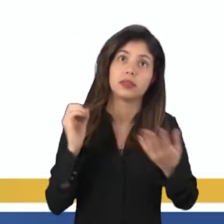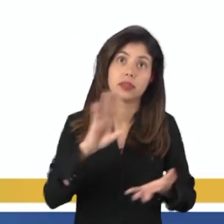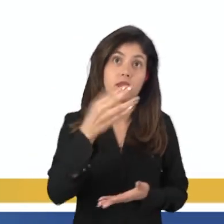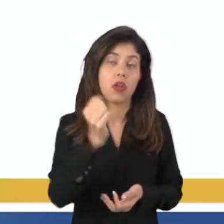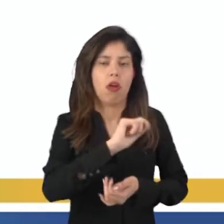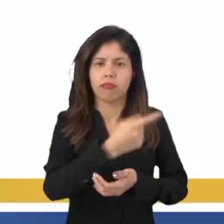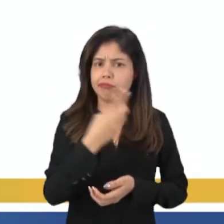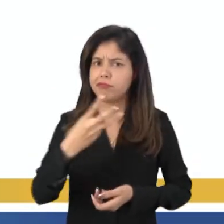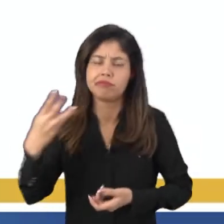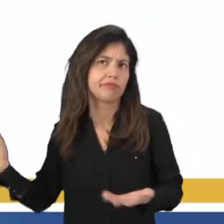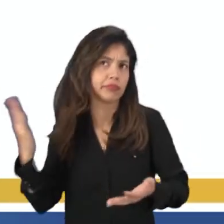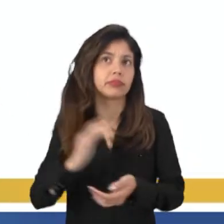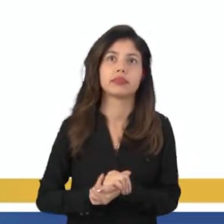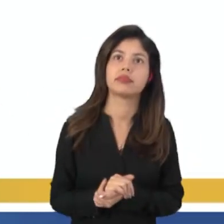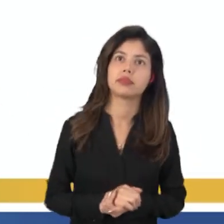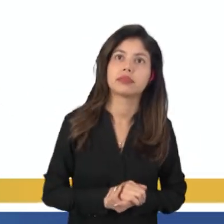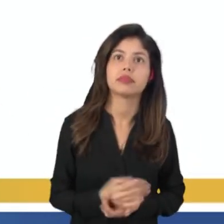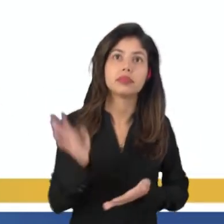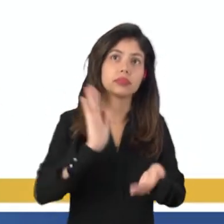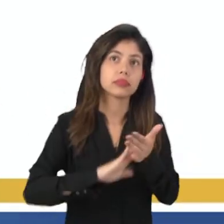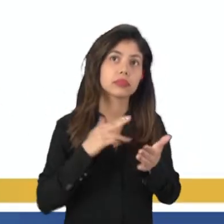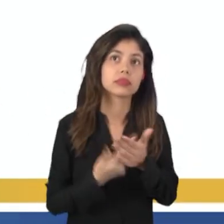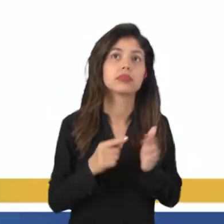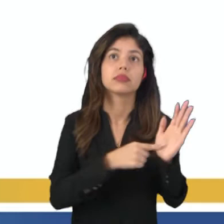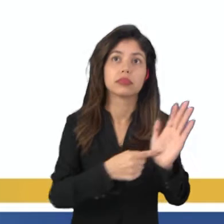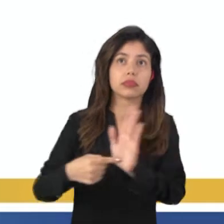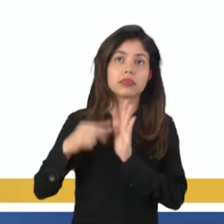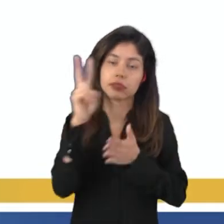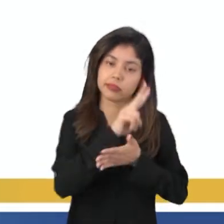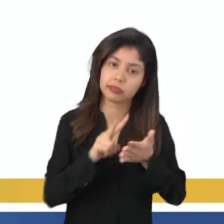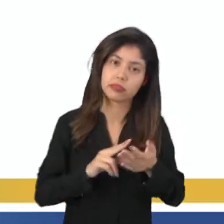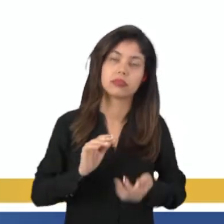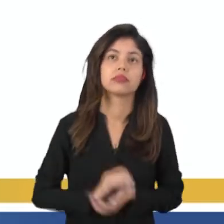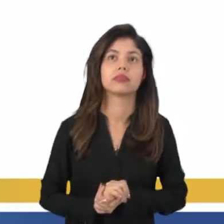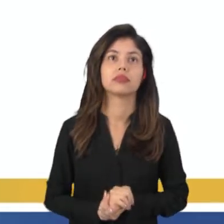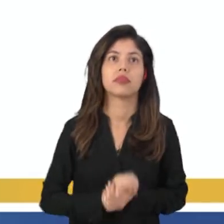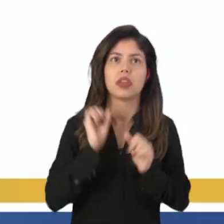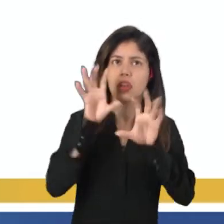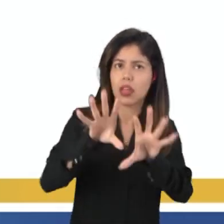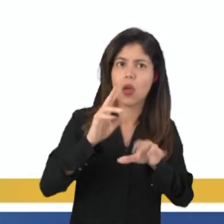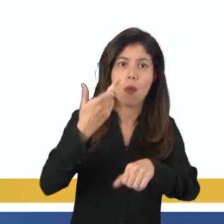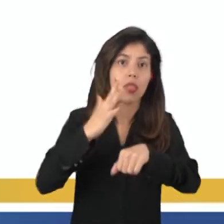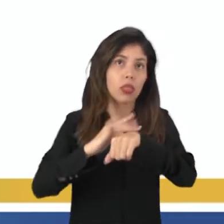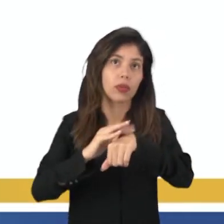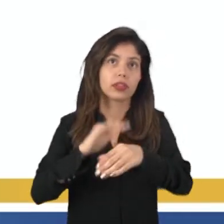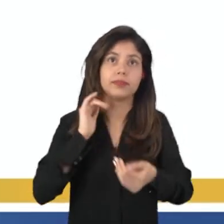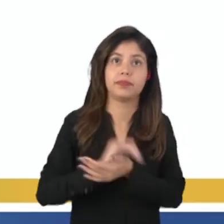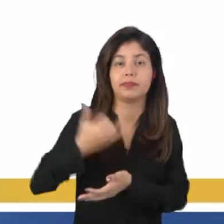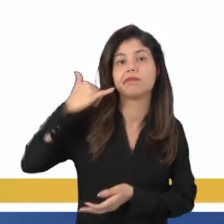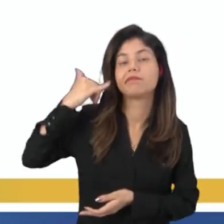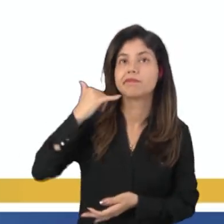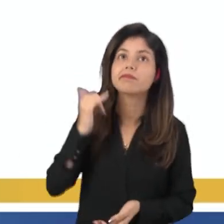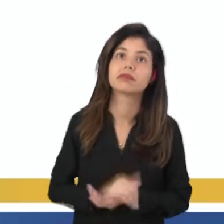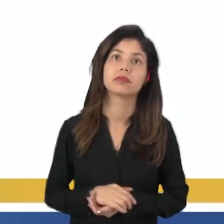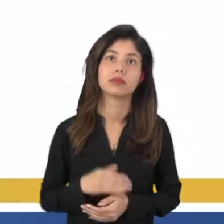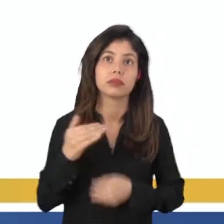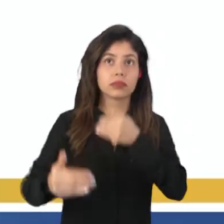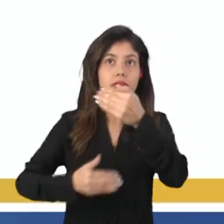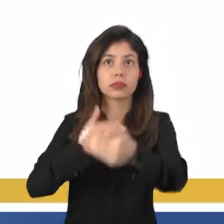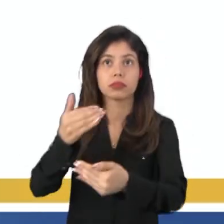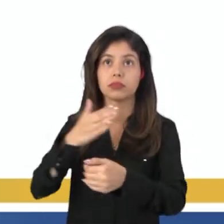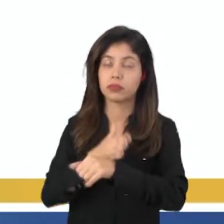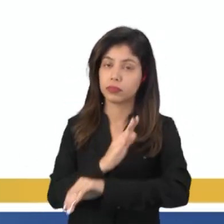ou polegar BlackBerry, em tradução literal. Isso é praticamente uma doença dos smartphones que estão